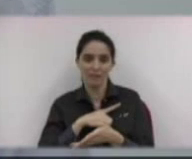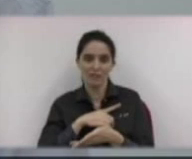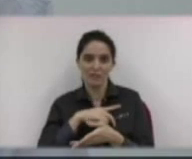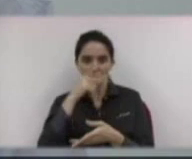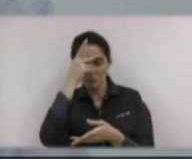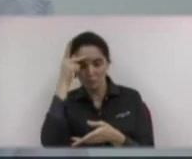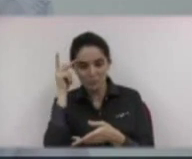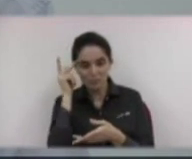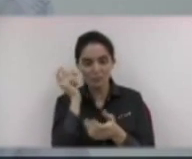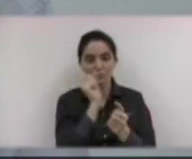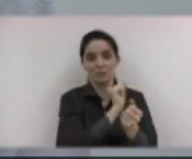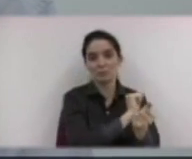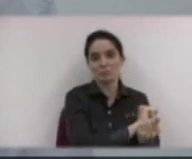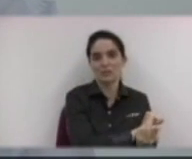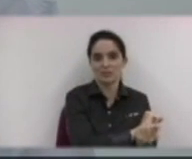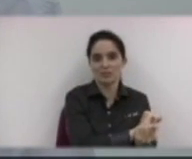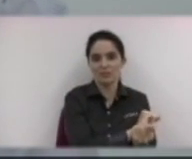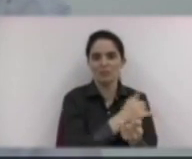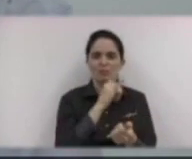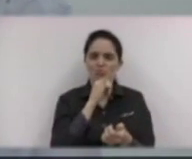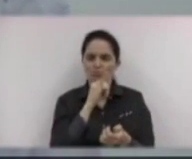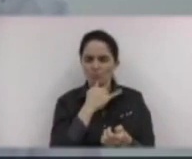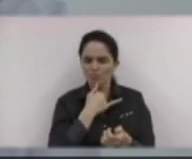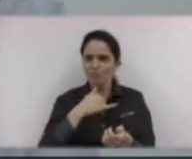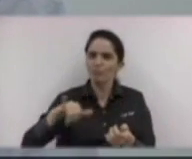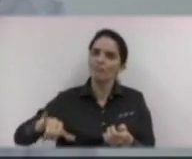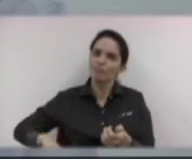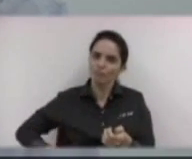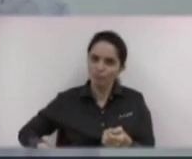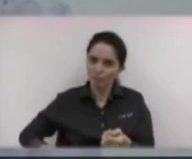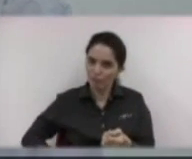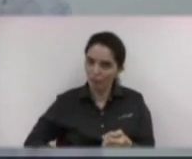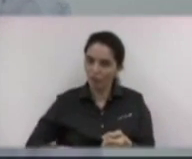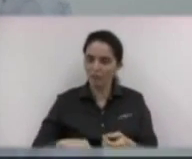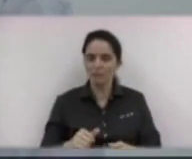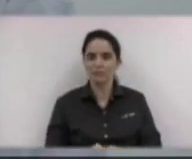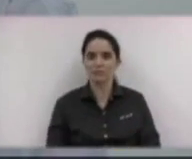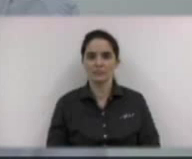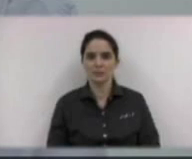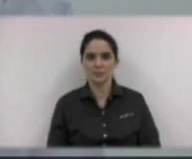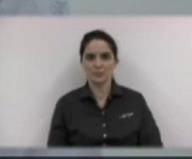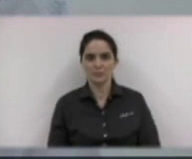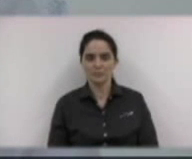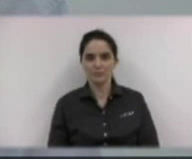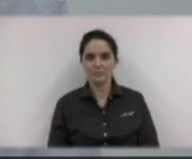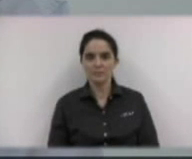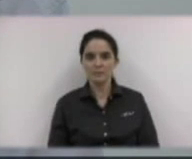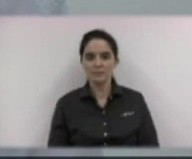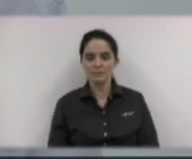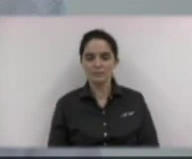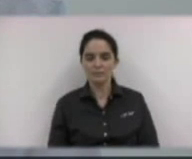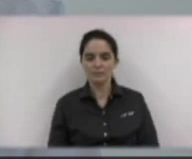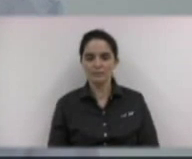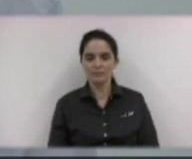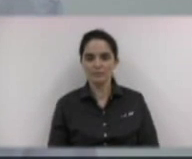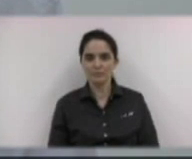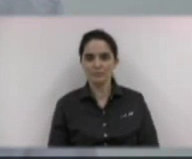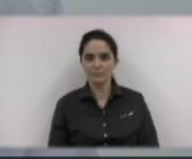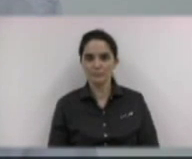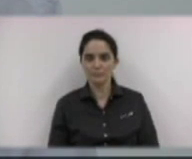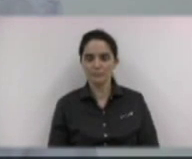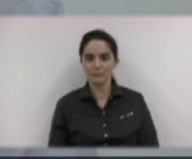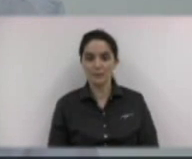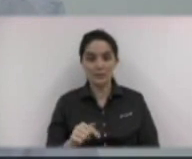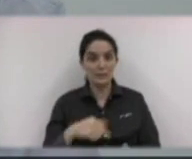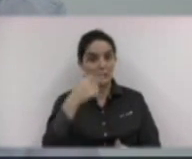as famílias também, né. E esse documentário será, nós passaremos amanhã aqui, e logo após